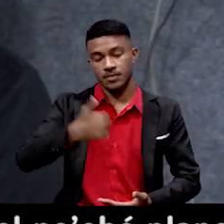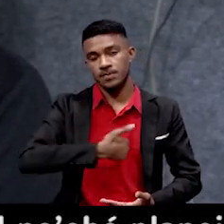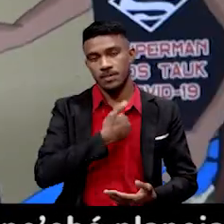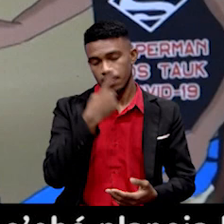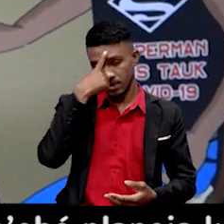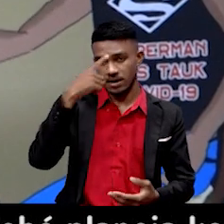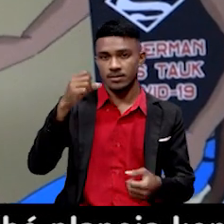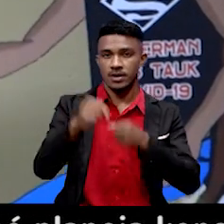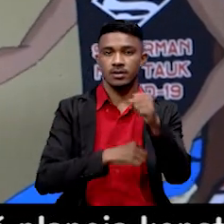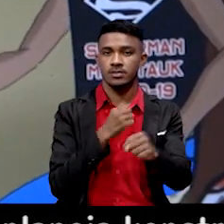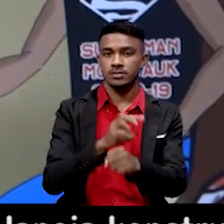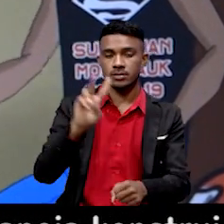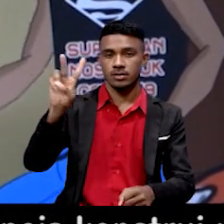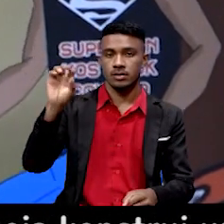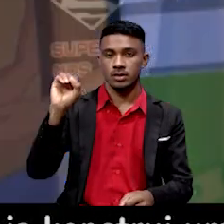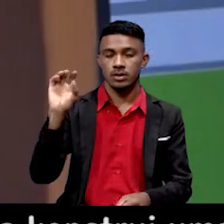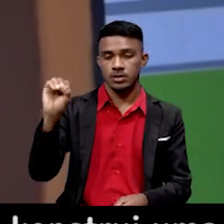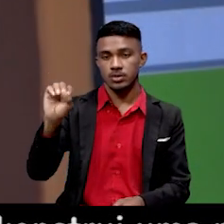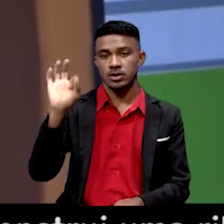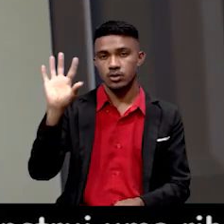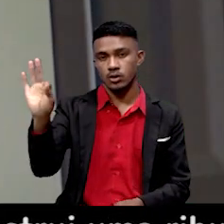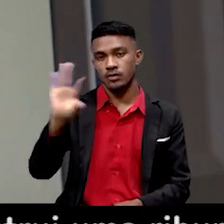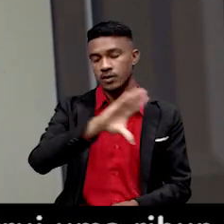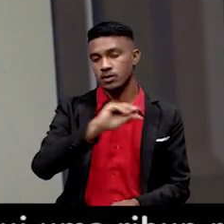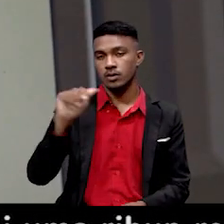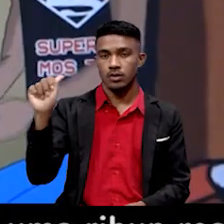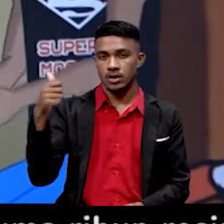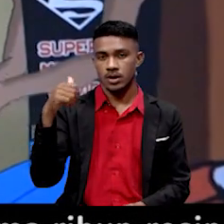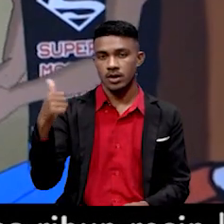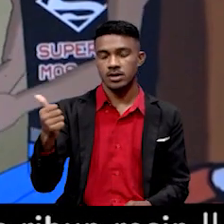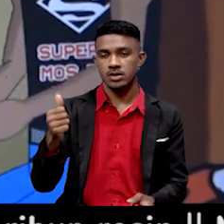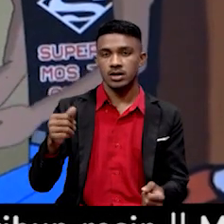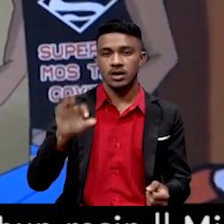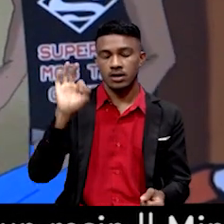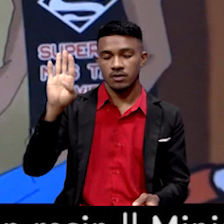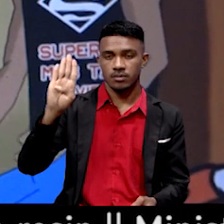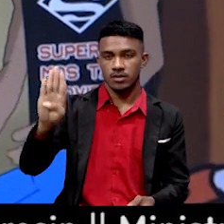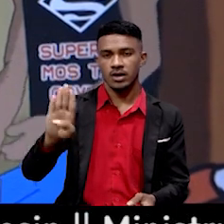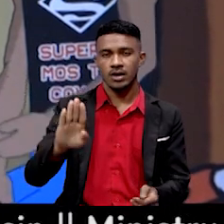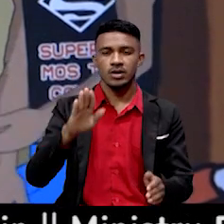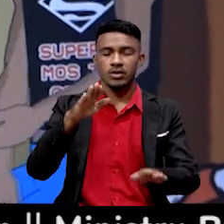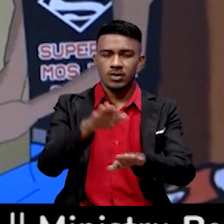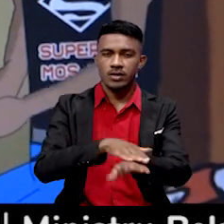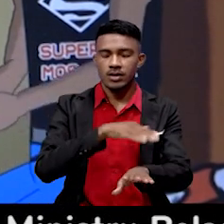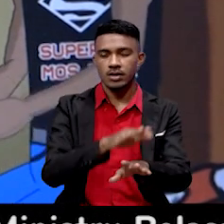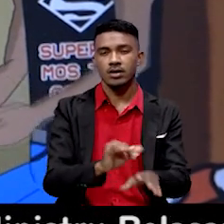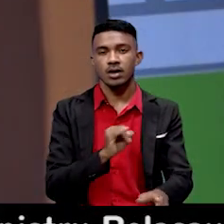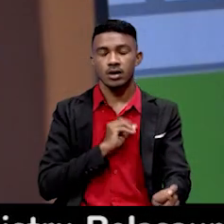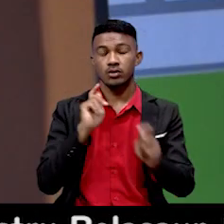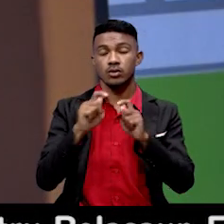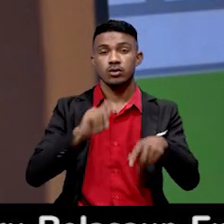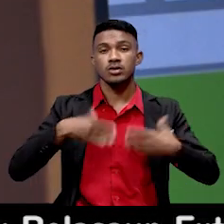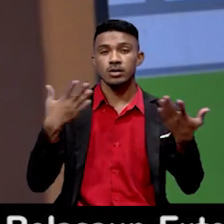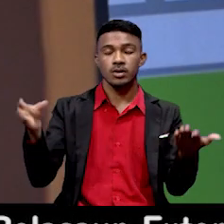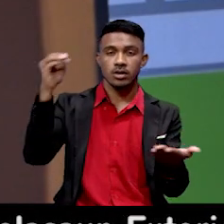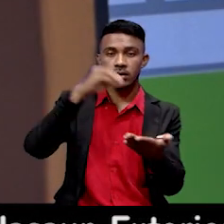ia 2009 10 ia fornecimento de internet lá do efetivo vamos ao coco em para tu tá há muito que